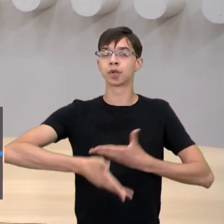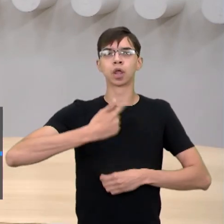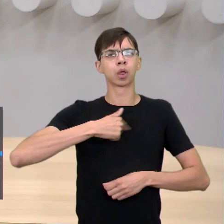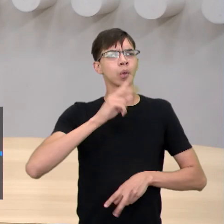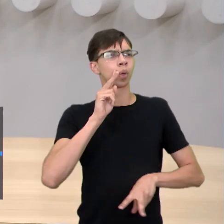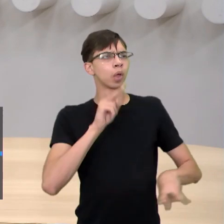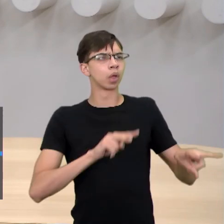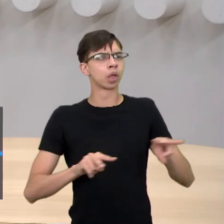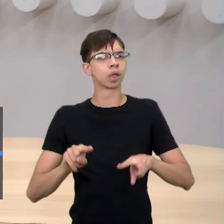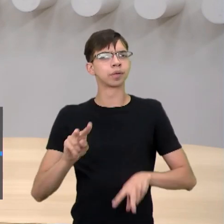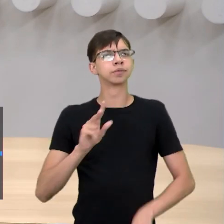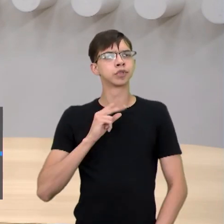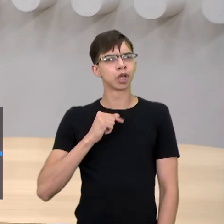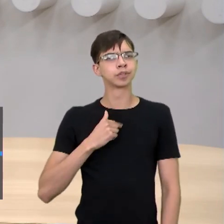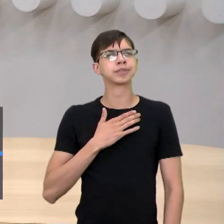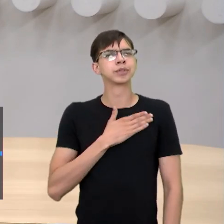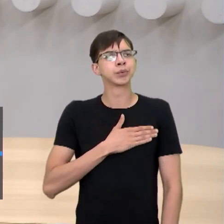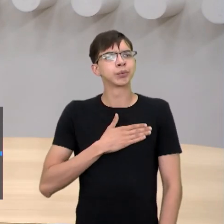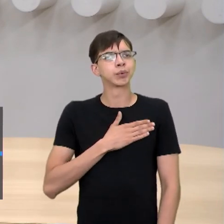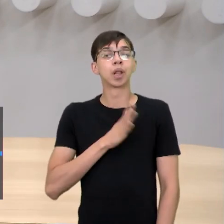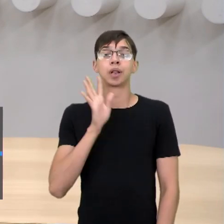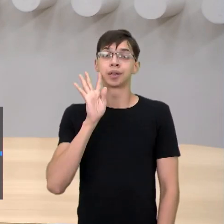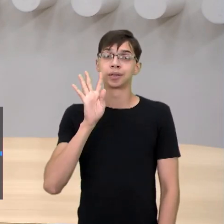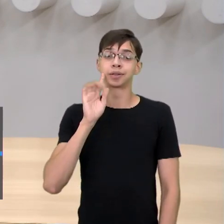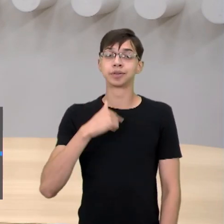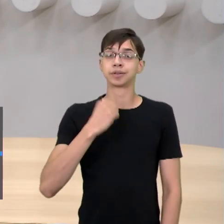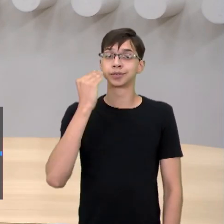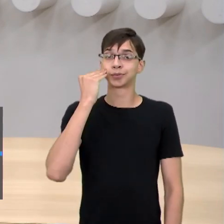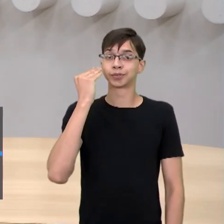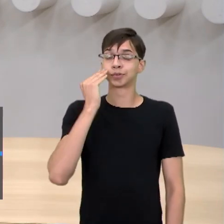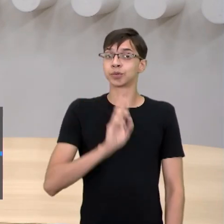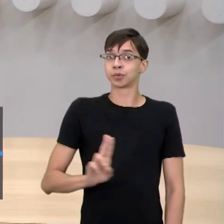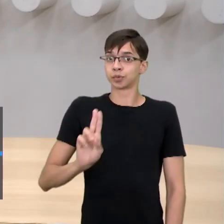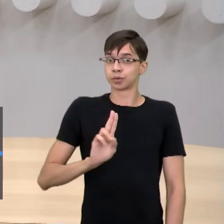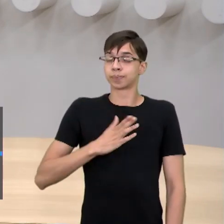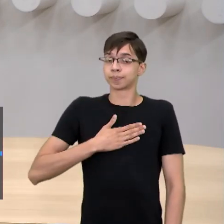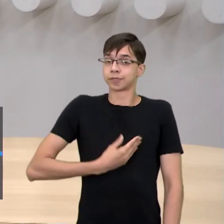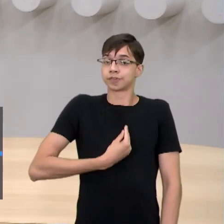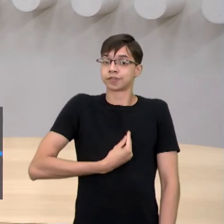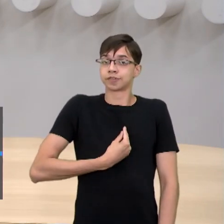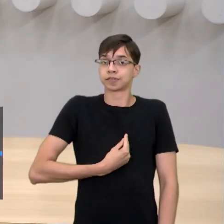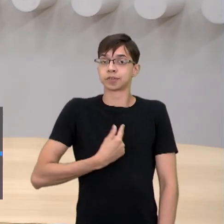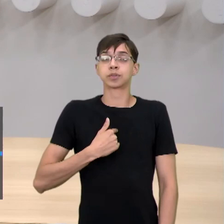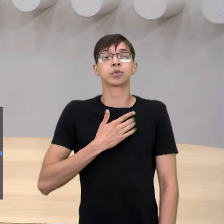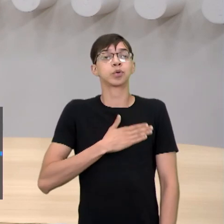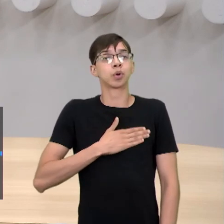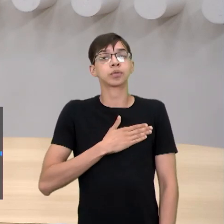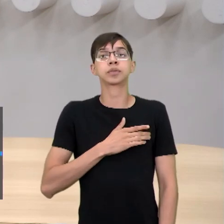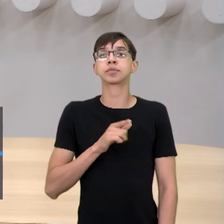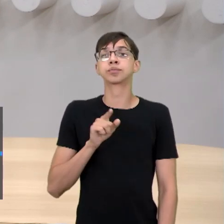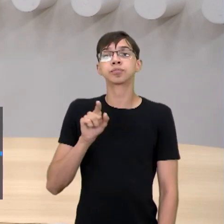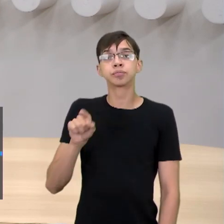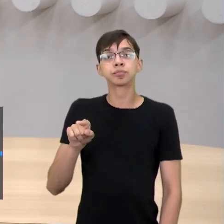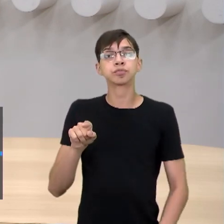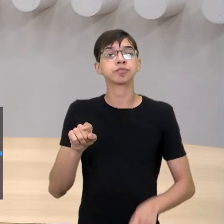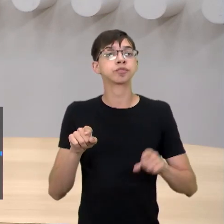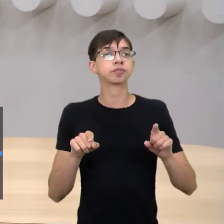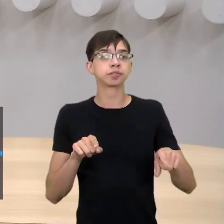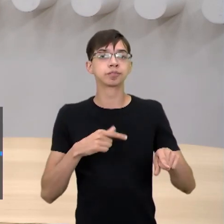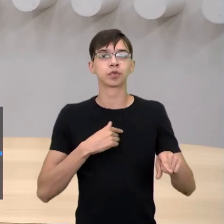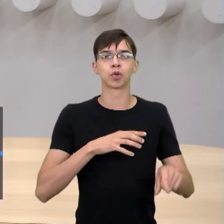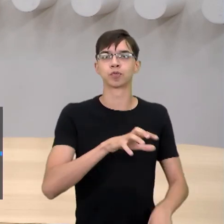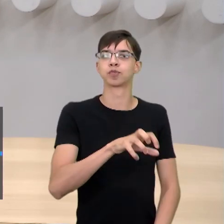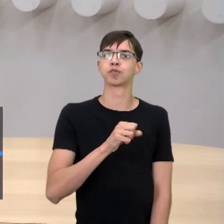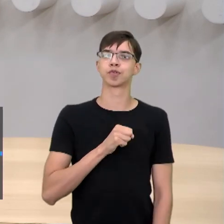disso. Achei que fica legal. Vou tentar em mim. Gostei daquilo ali também. Vou pegar pra mim. E é